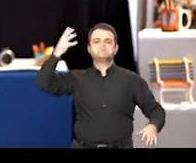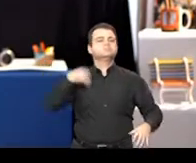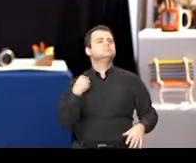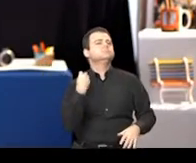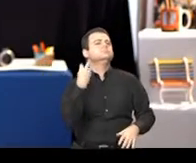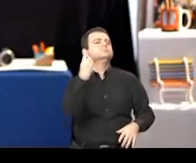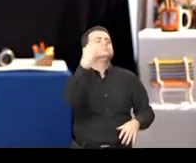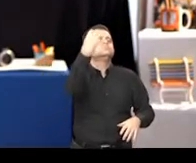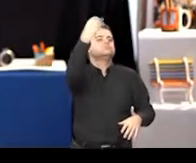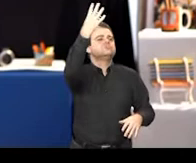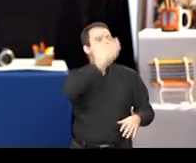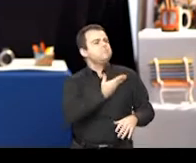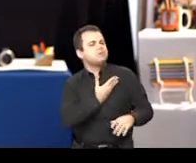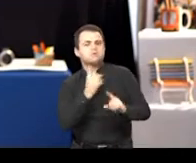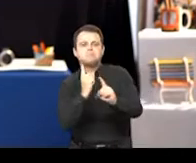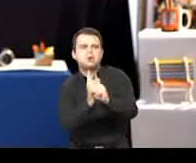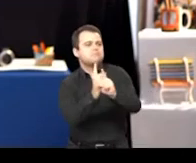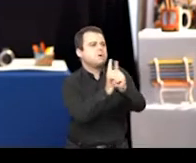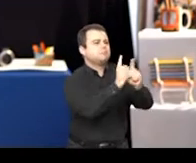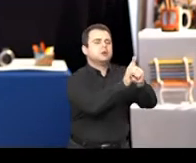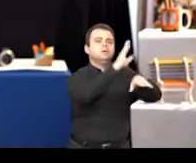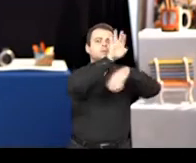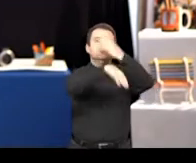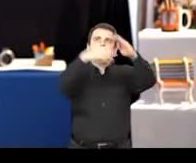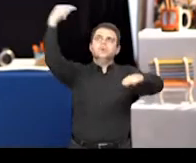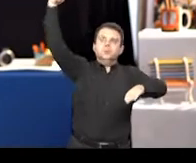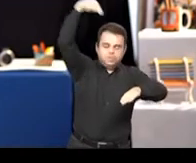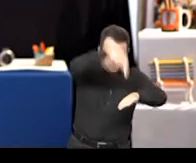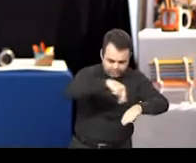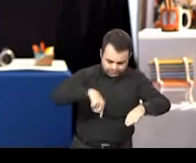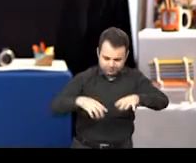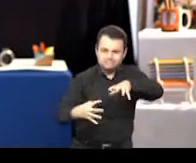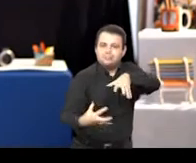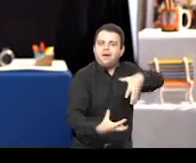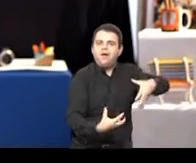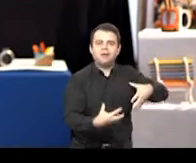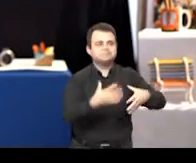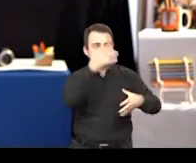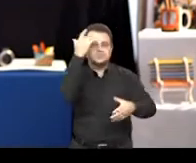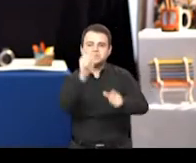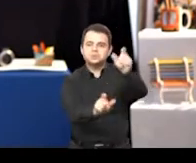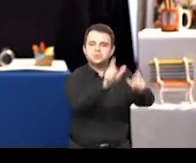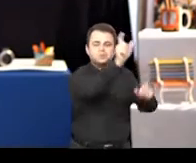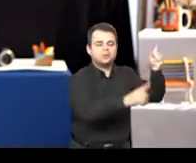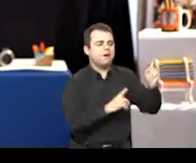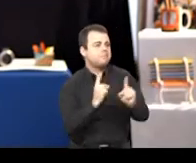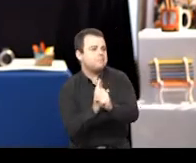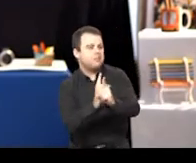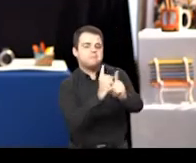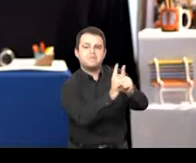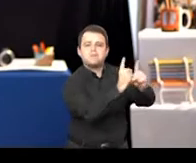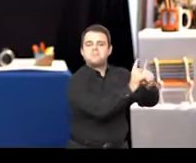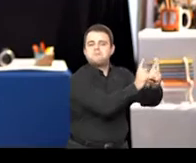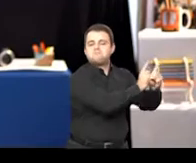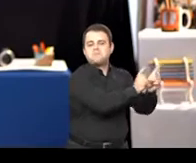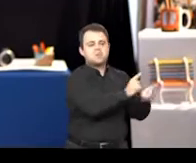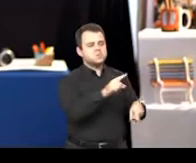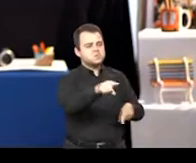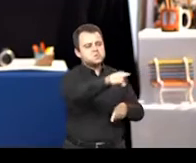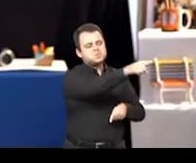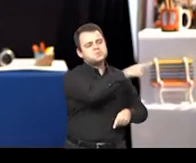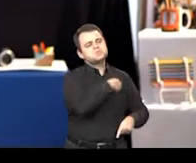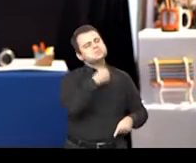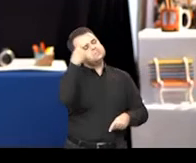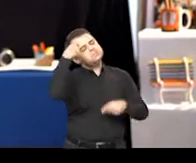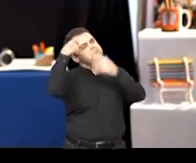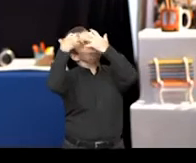de amigos que o trouxe finalmente à Terra, onde encontrou diversos personagens a partir dos quais